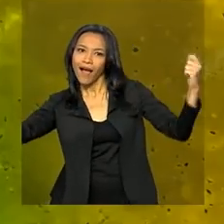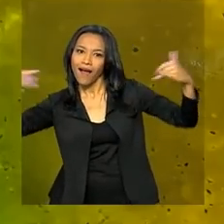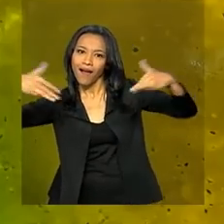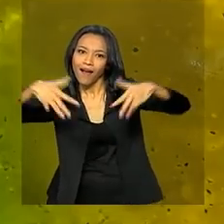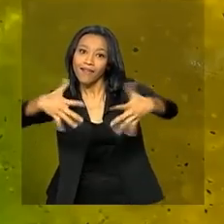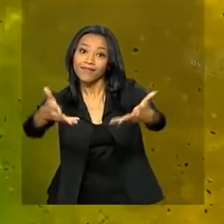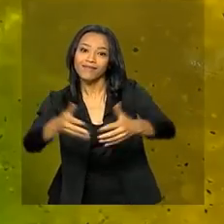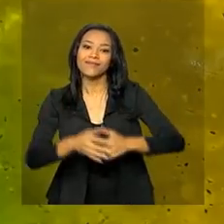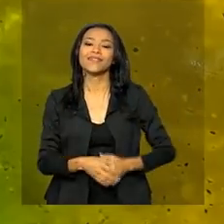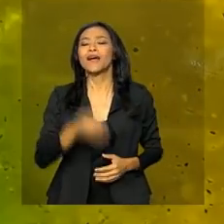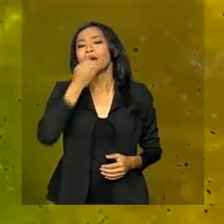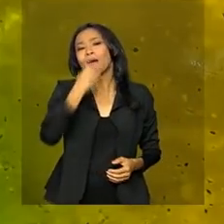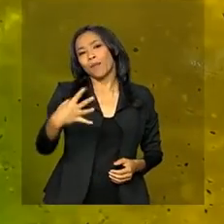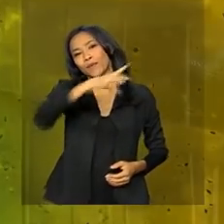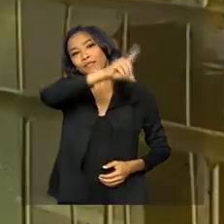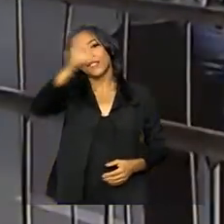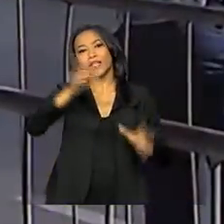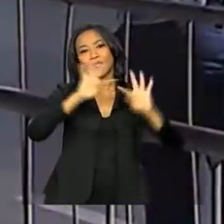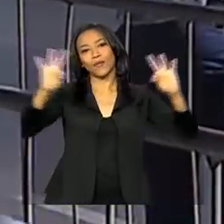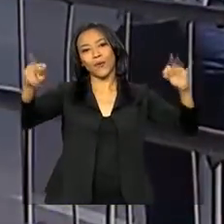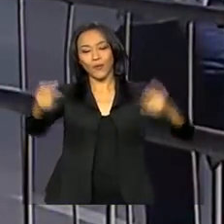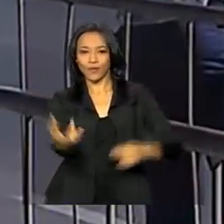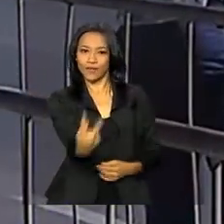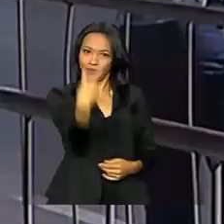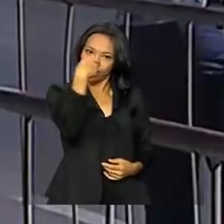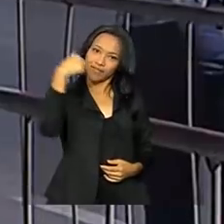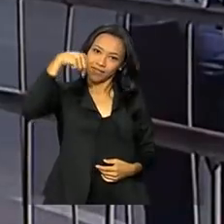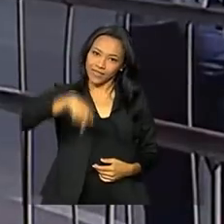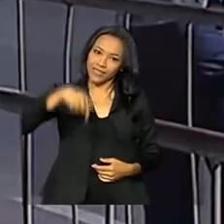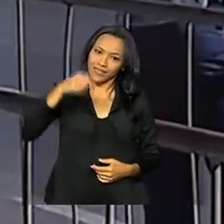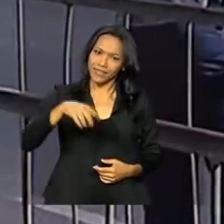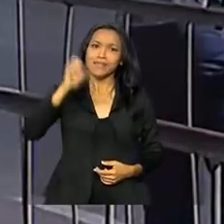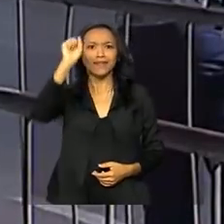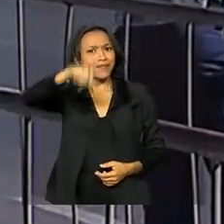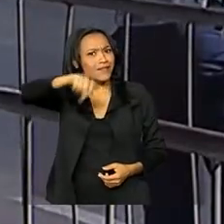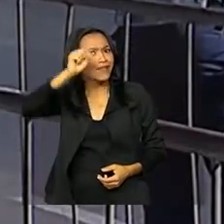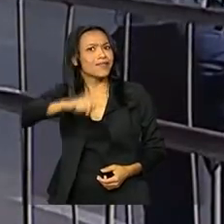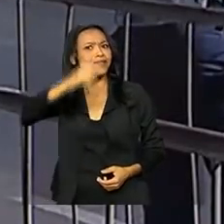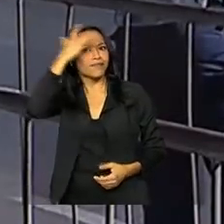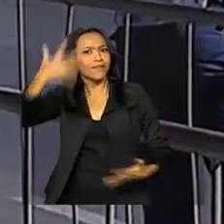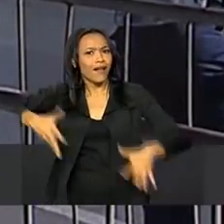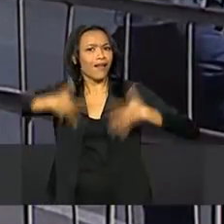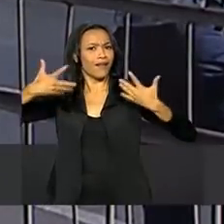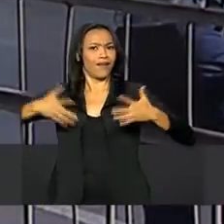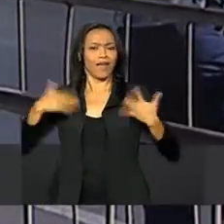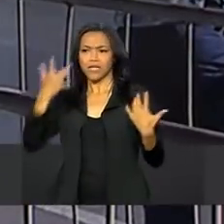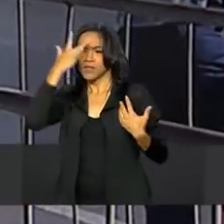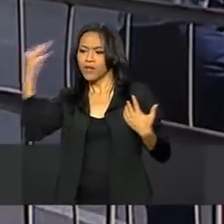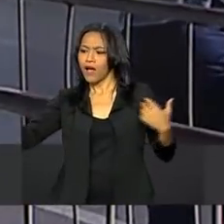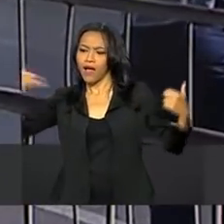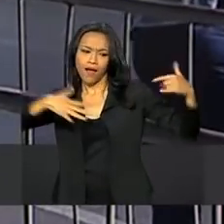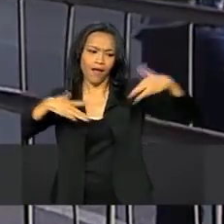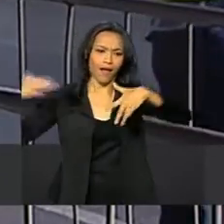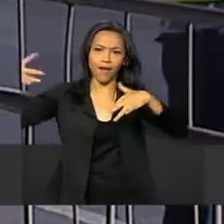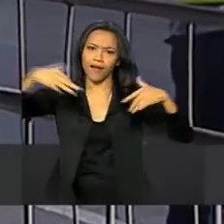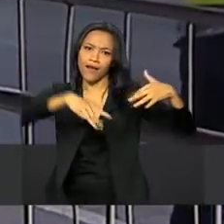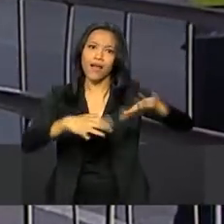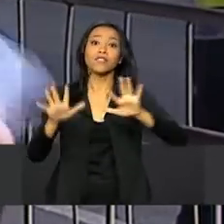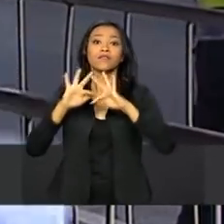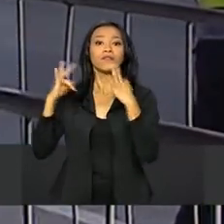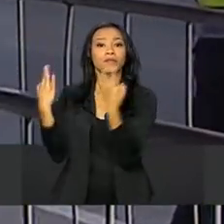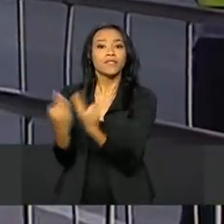Bom dia, olá, bom dia a todos que nos assistem. Sim, por aqui todo mundo muito animado, a movimentação aqui é grande, as